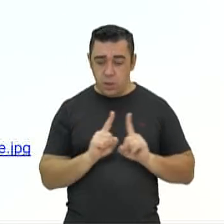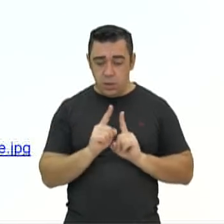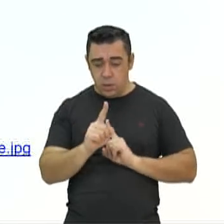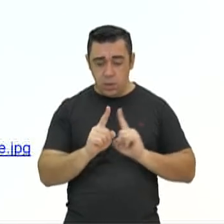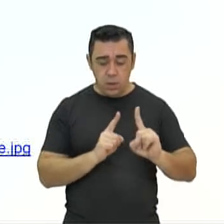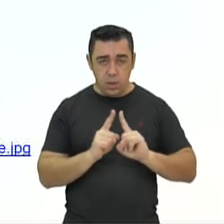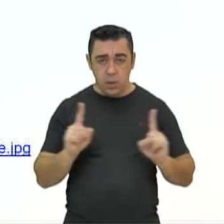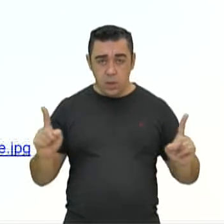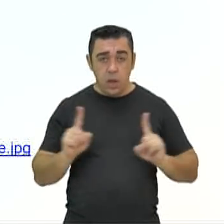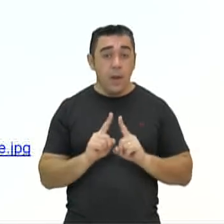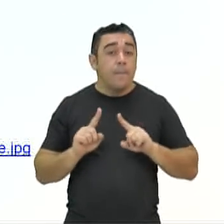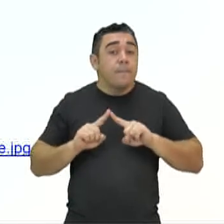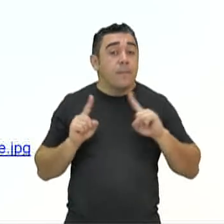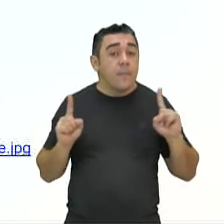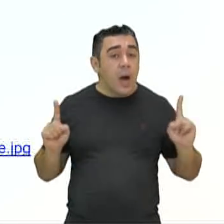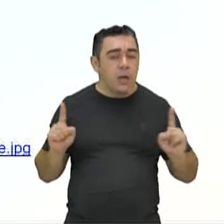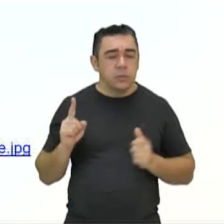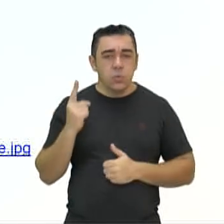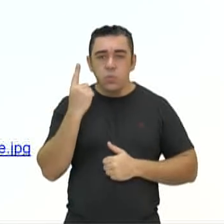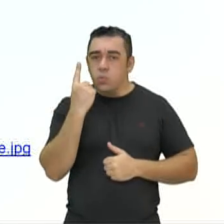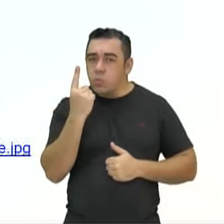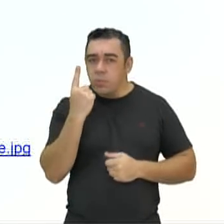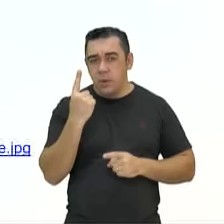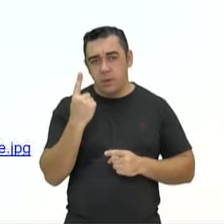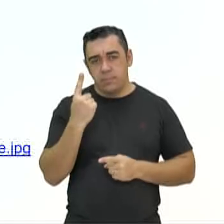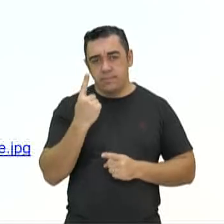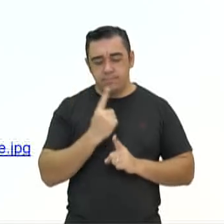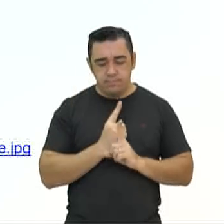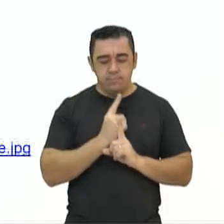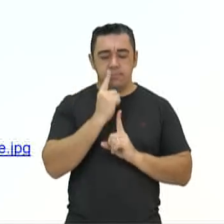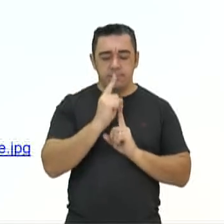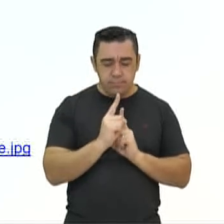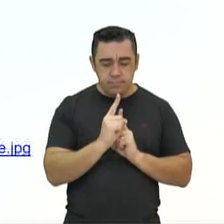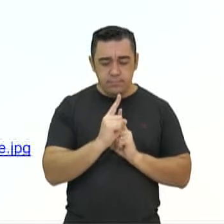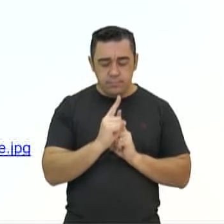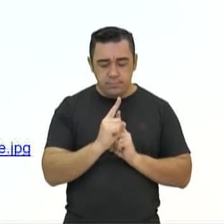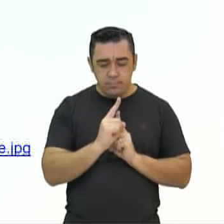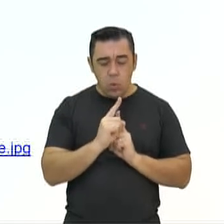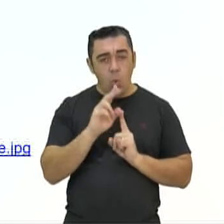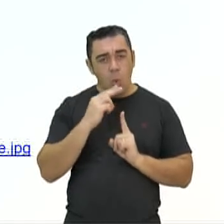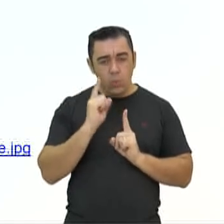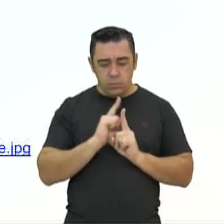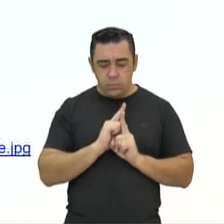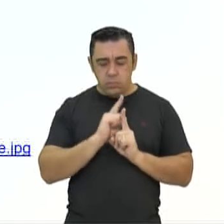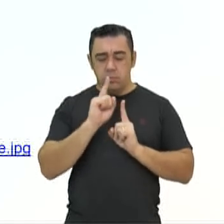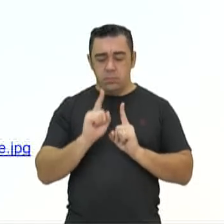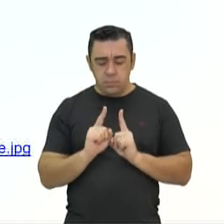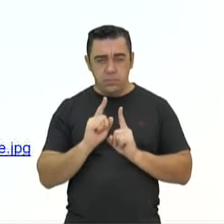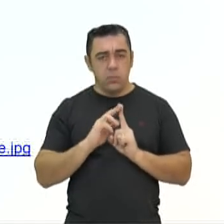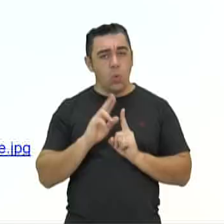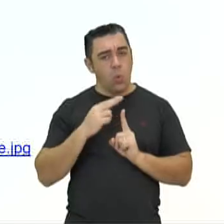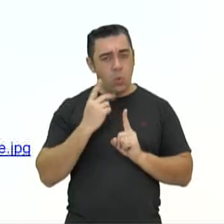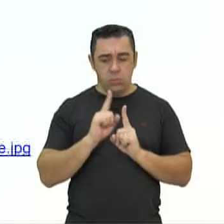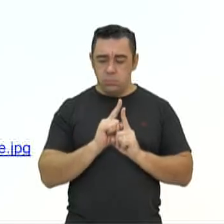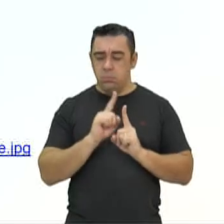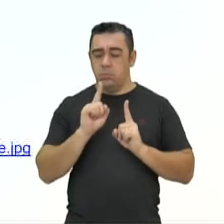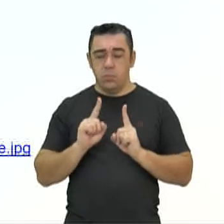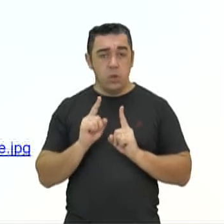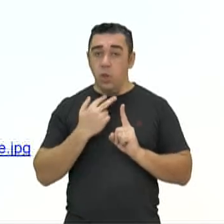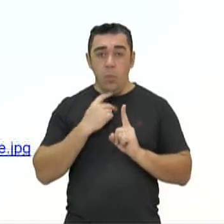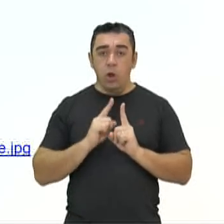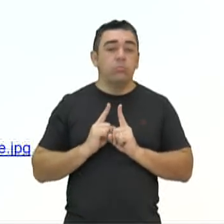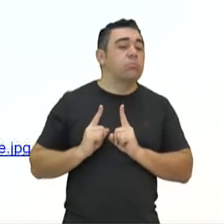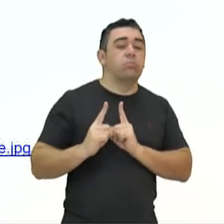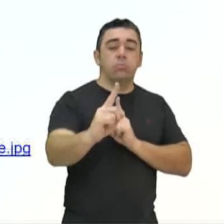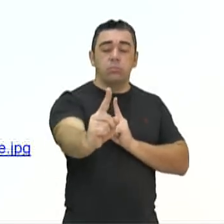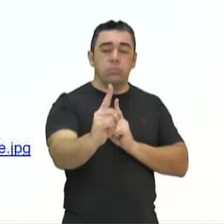onde estiver posicionado, mas somente uma casa cada lance. Não passa por cima de outra peça. Pode avançar e retroceder